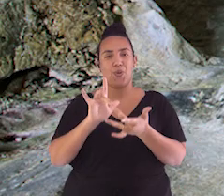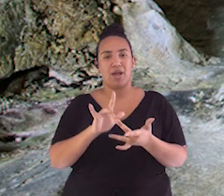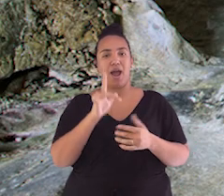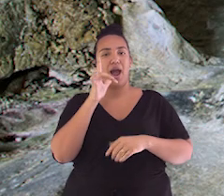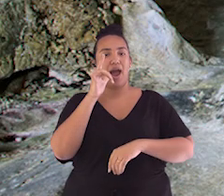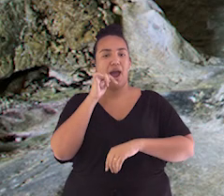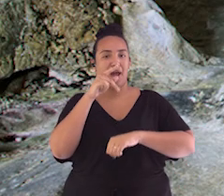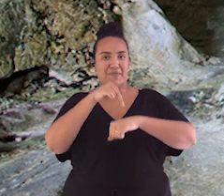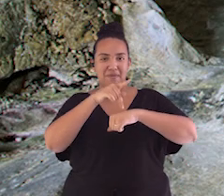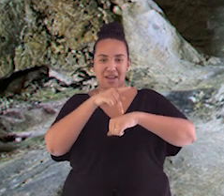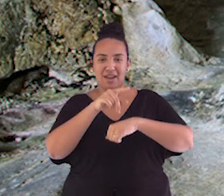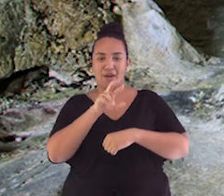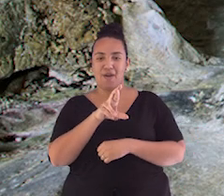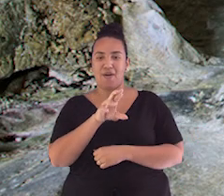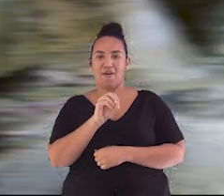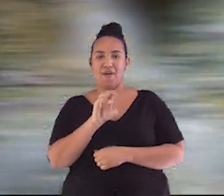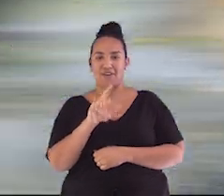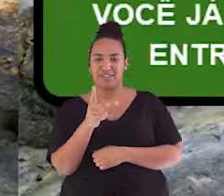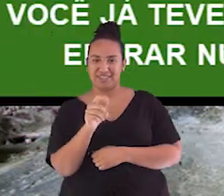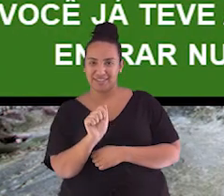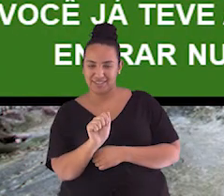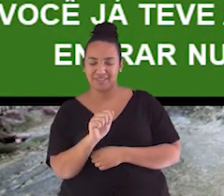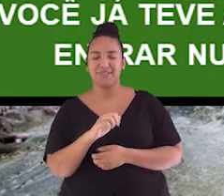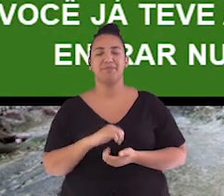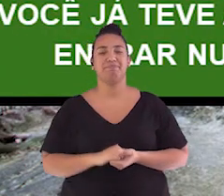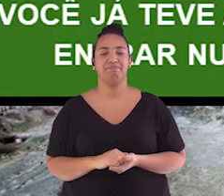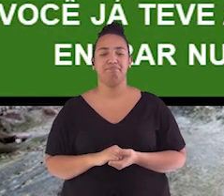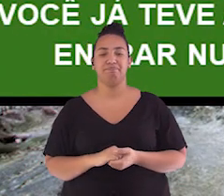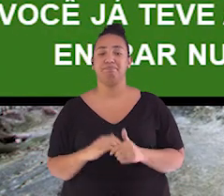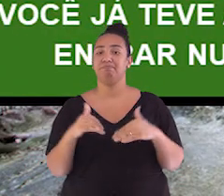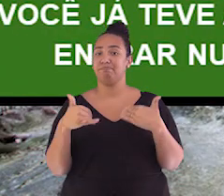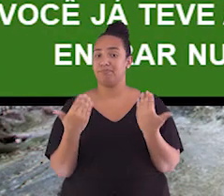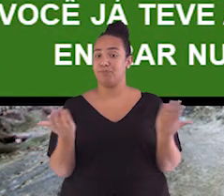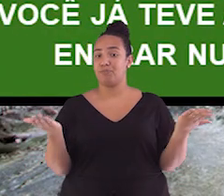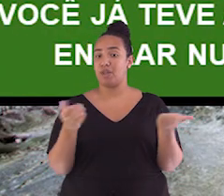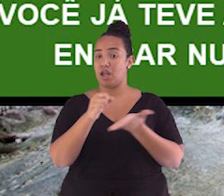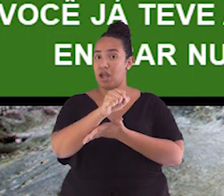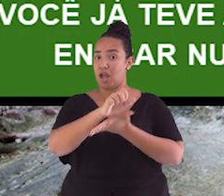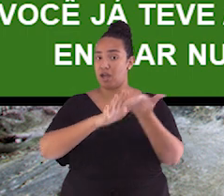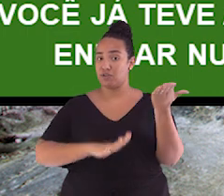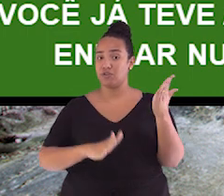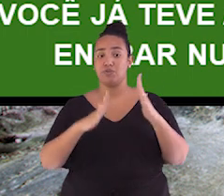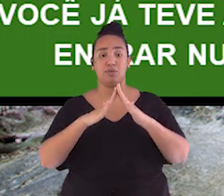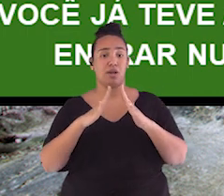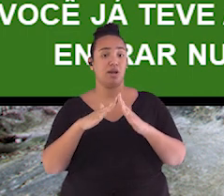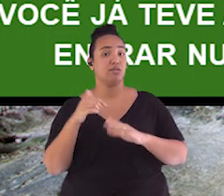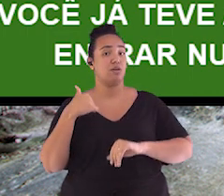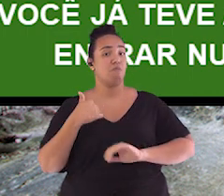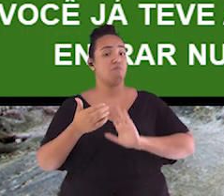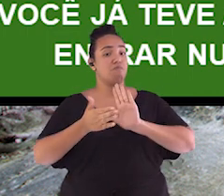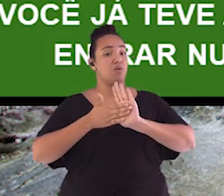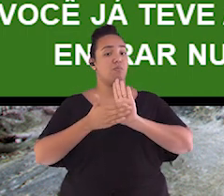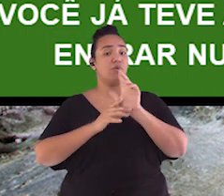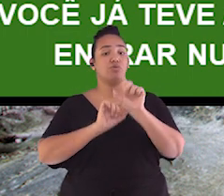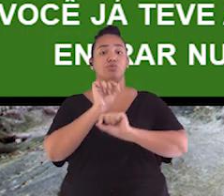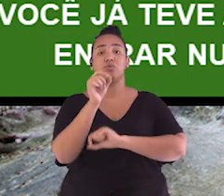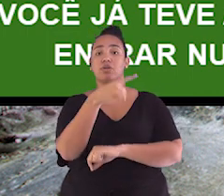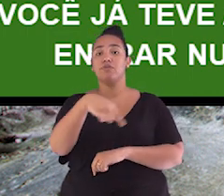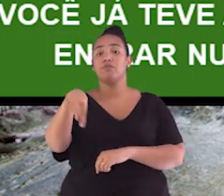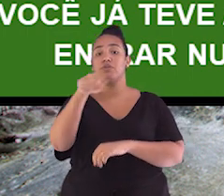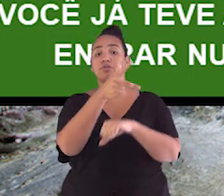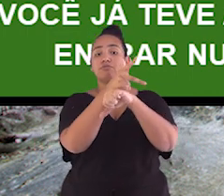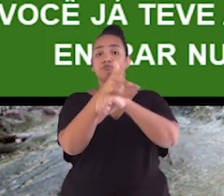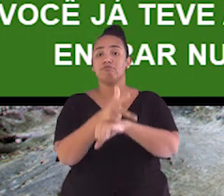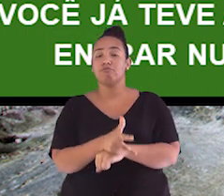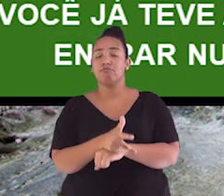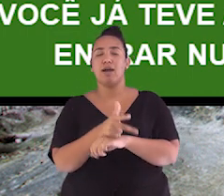as dissolve pouco a pouco. Como atividade para casa, eu irei propor que você grave um vídeo de